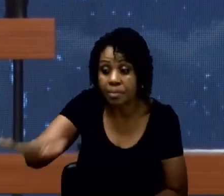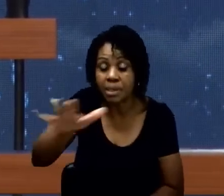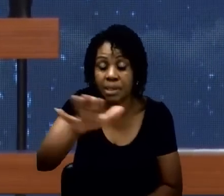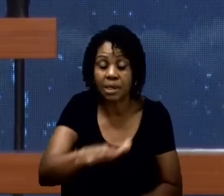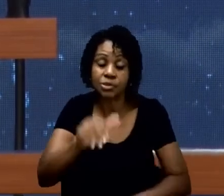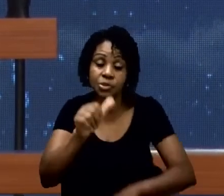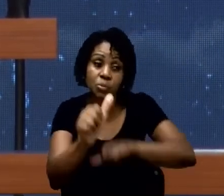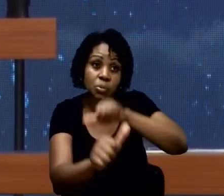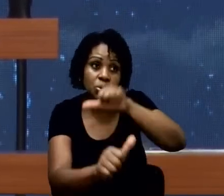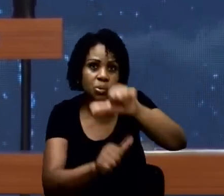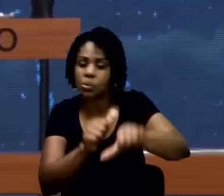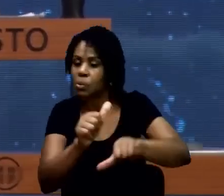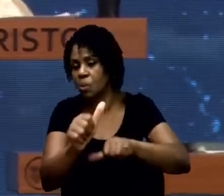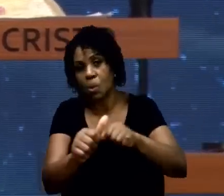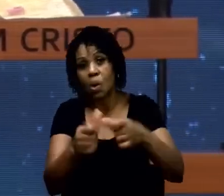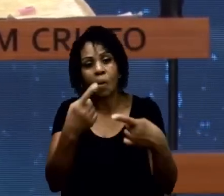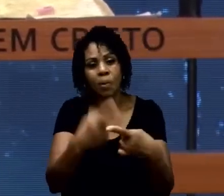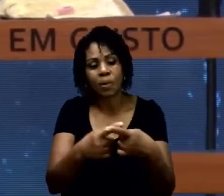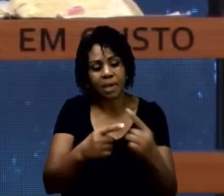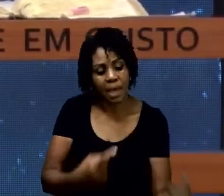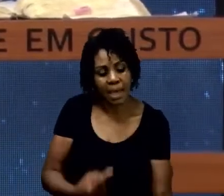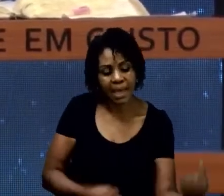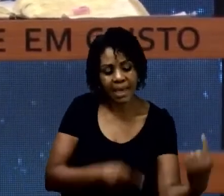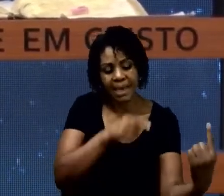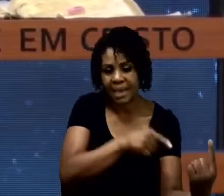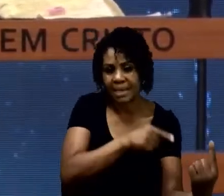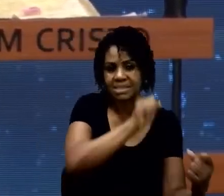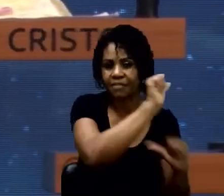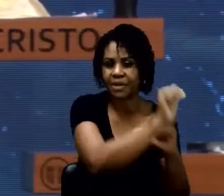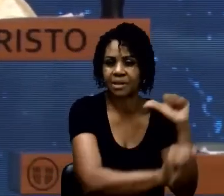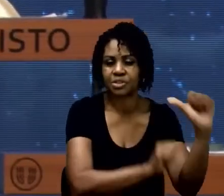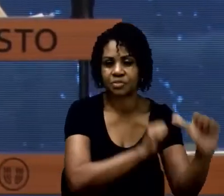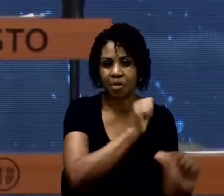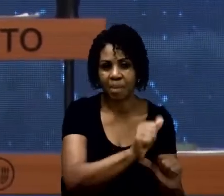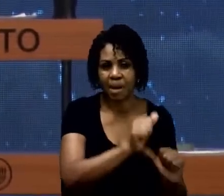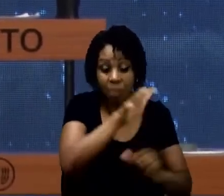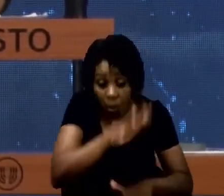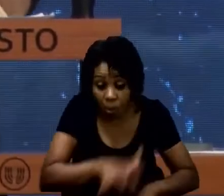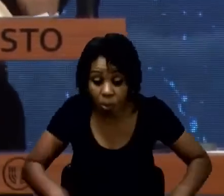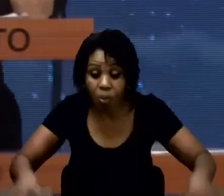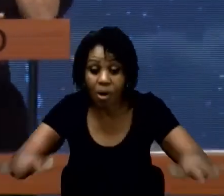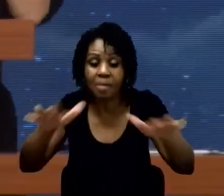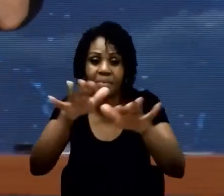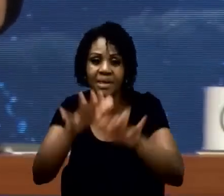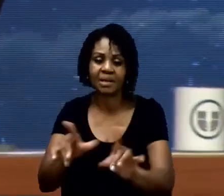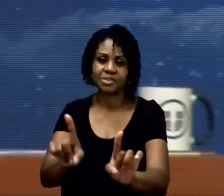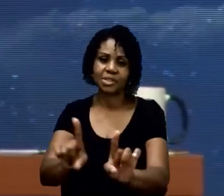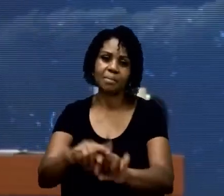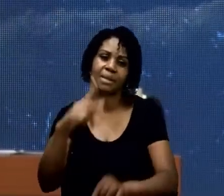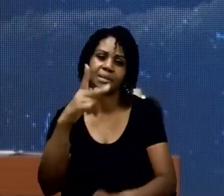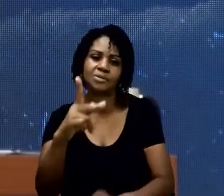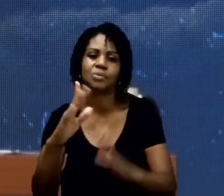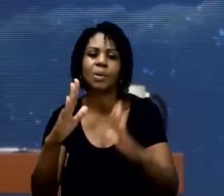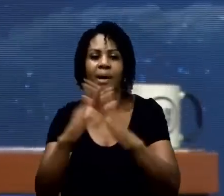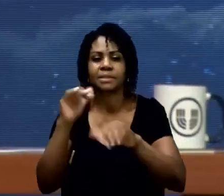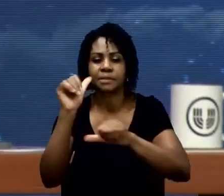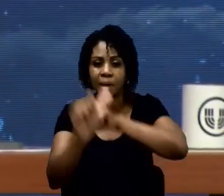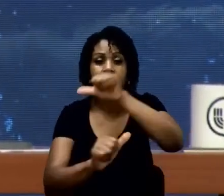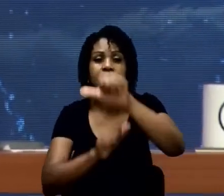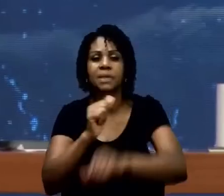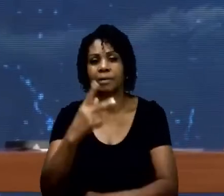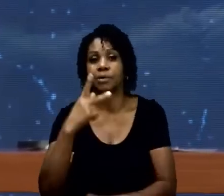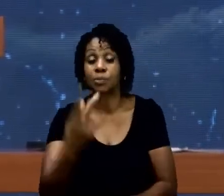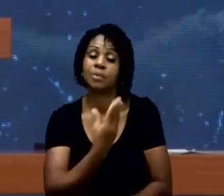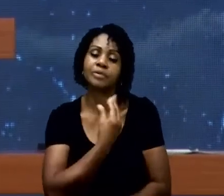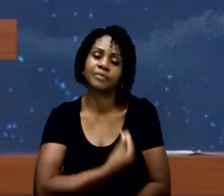10 cidades. Mudou por causa de uma vida transformada. A atmosfera na tua casa pode mudar com a tua vida